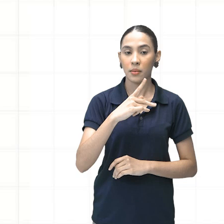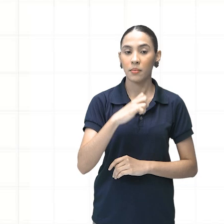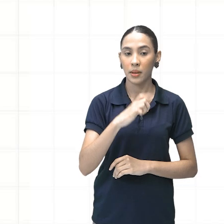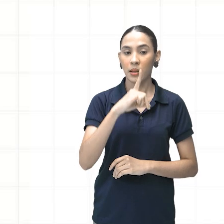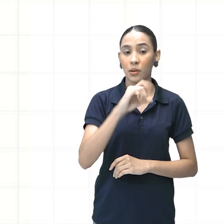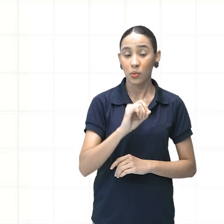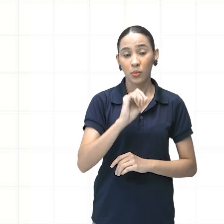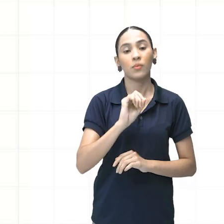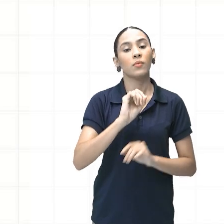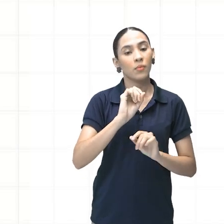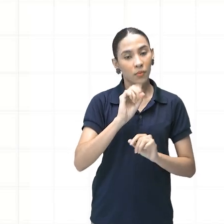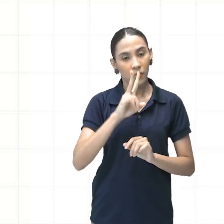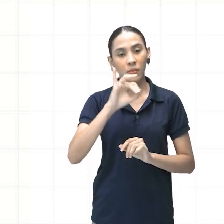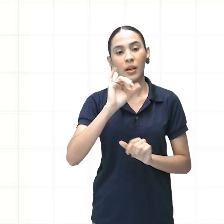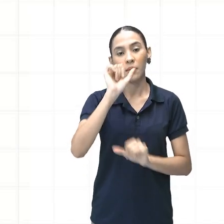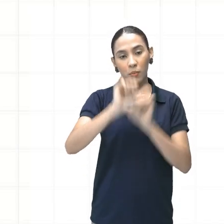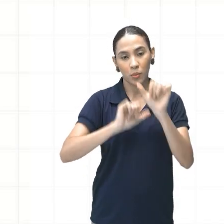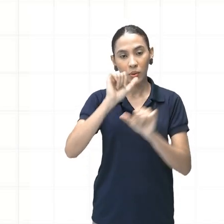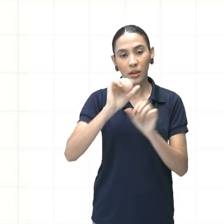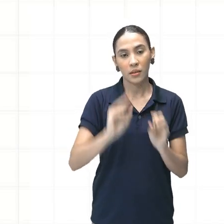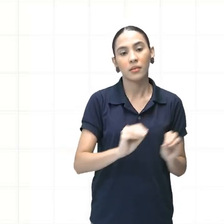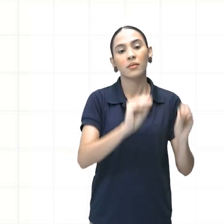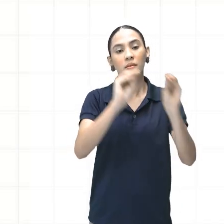certo? E depois que eu transferir,